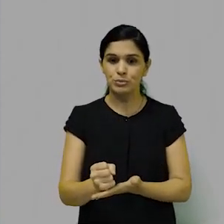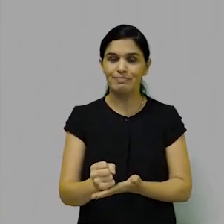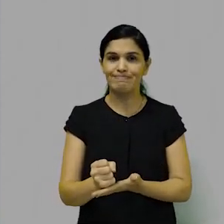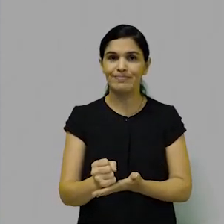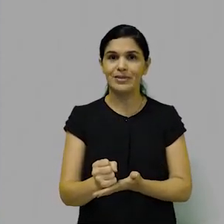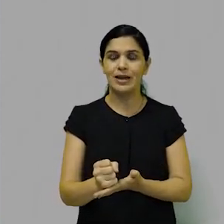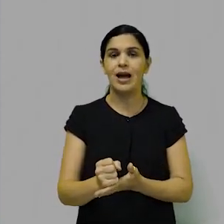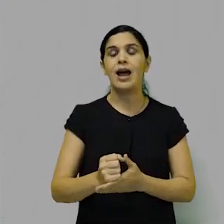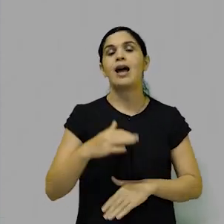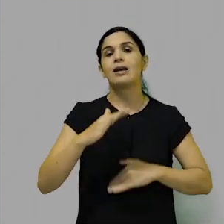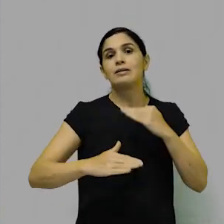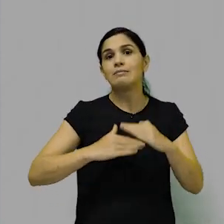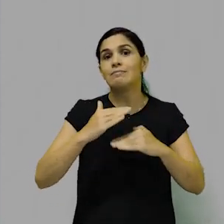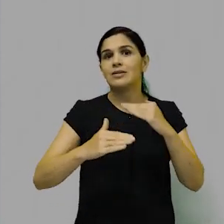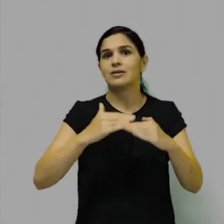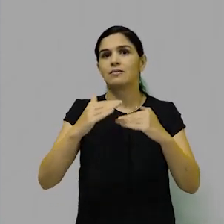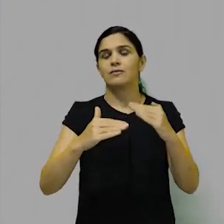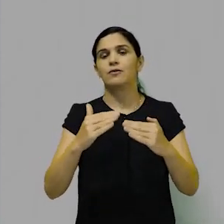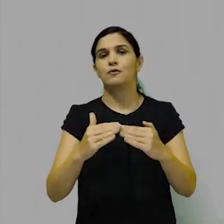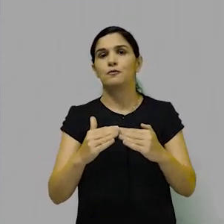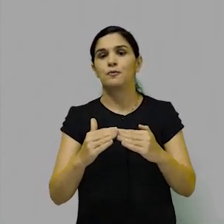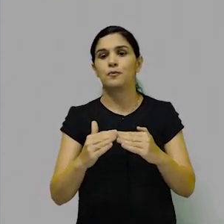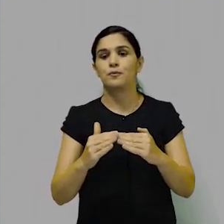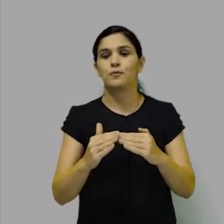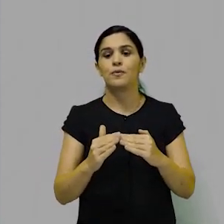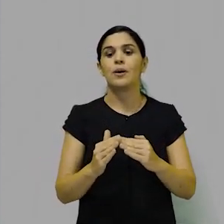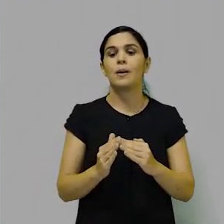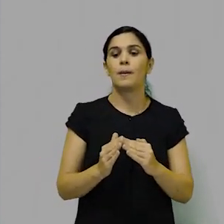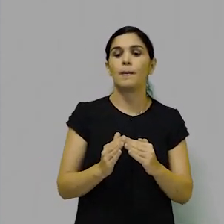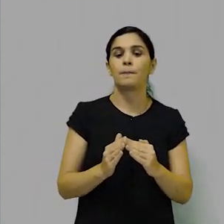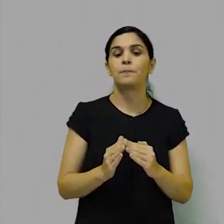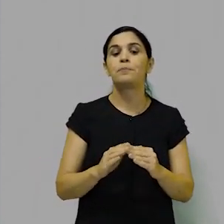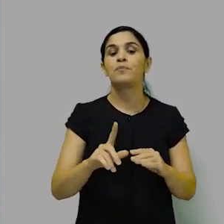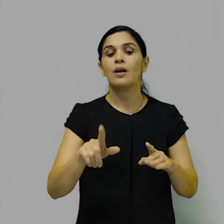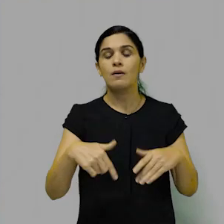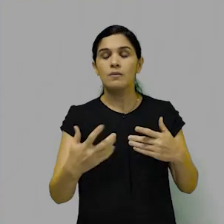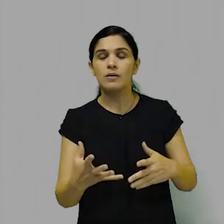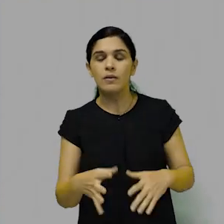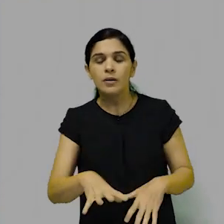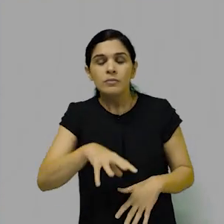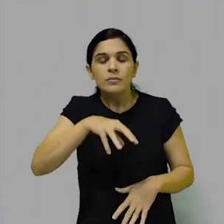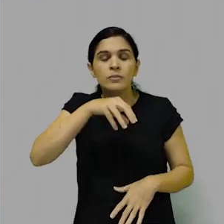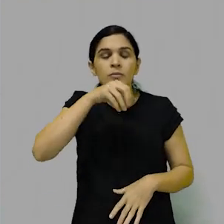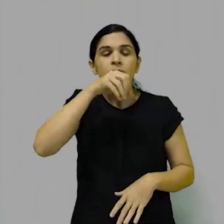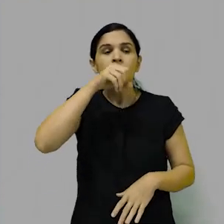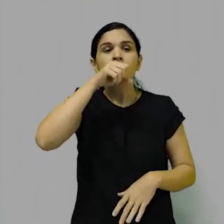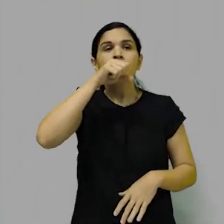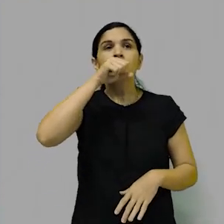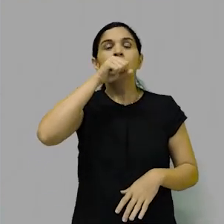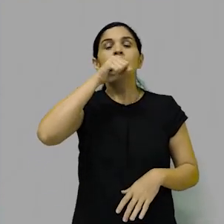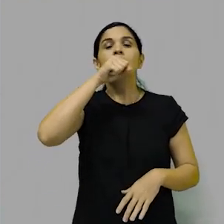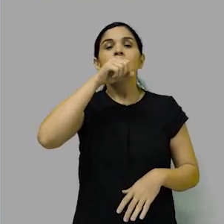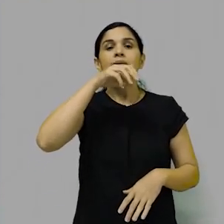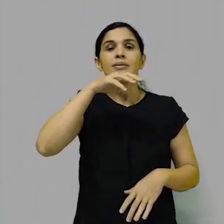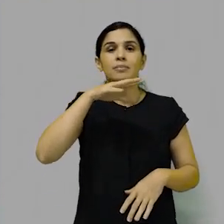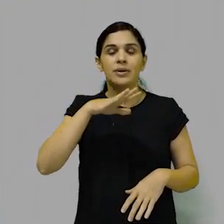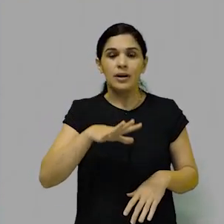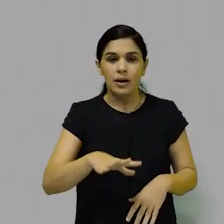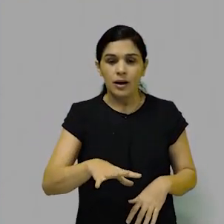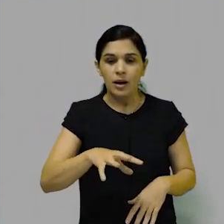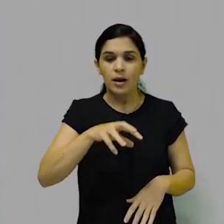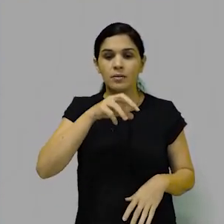seu desempenho. Como é a sensação? Você vai começar a respirar mais profundamente e sentir um esforço